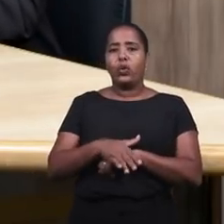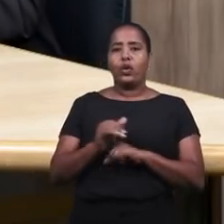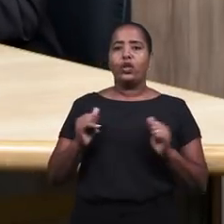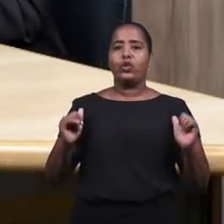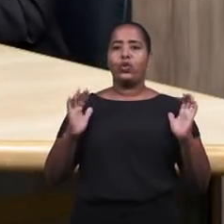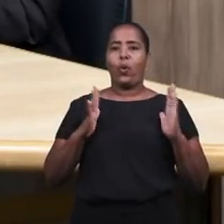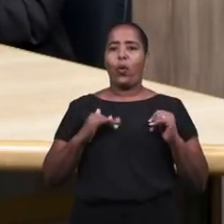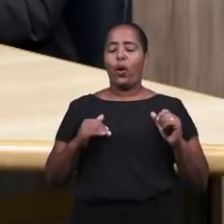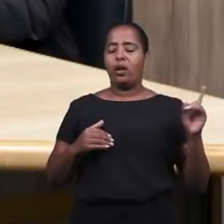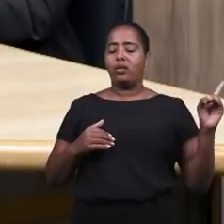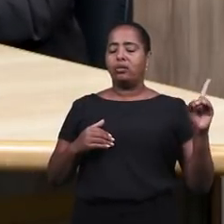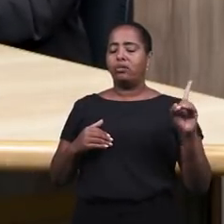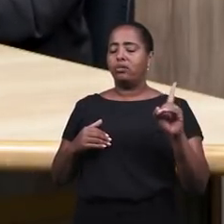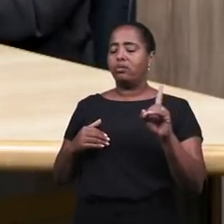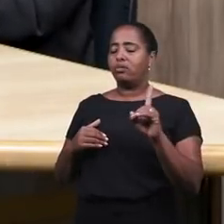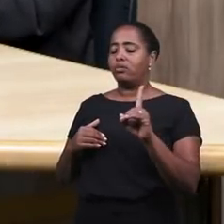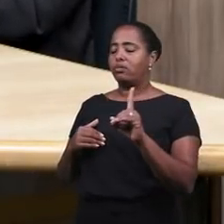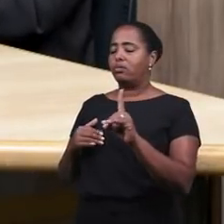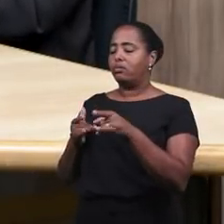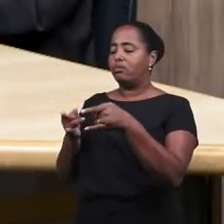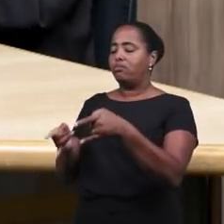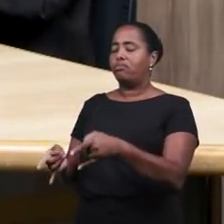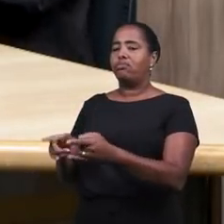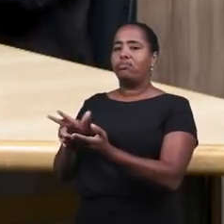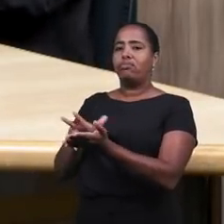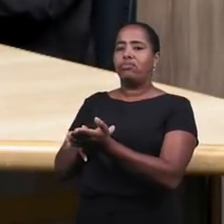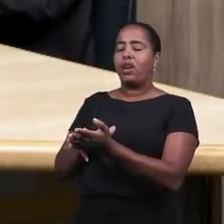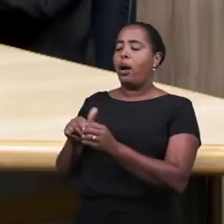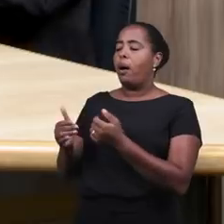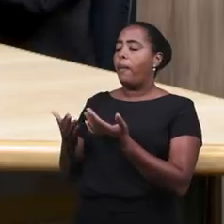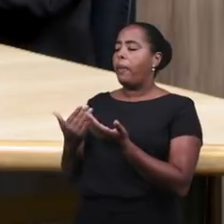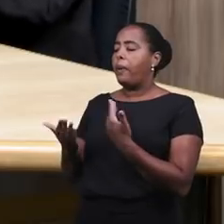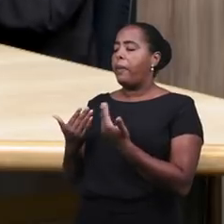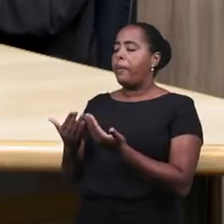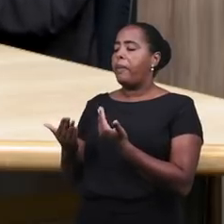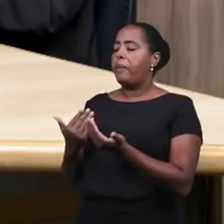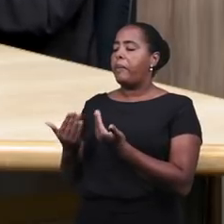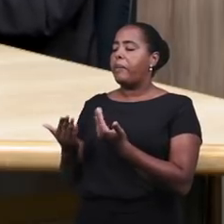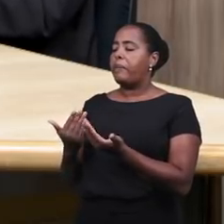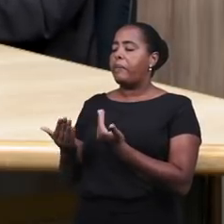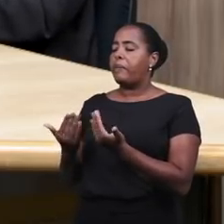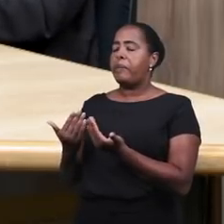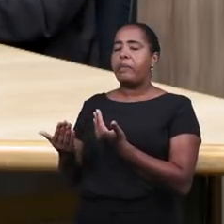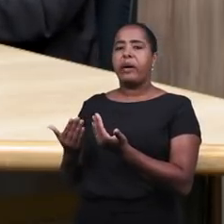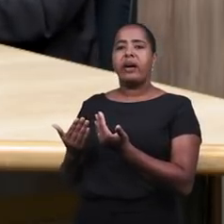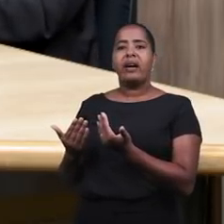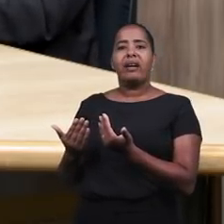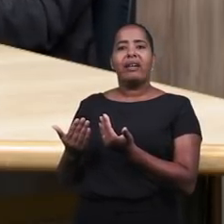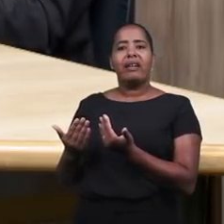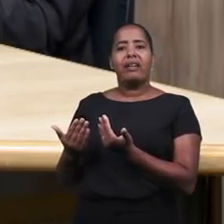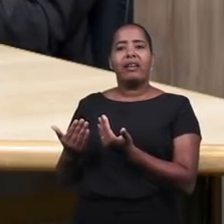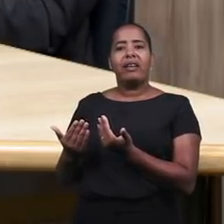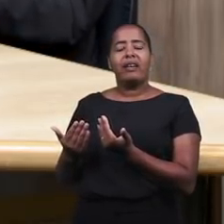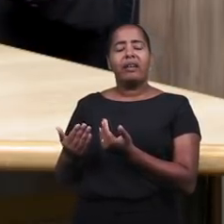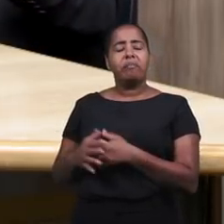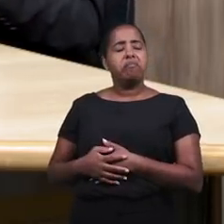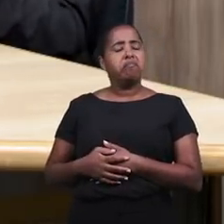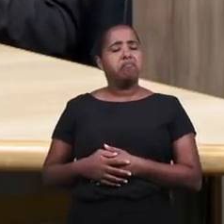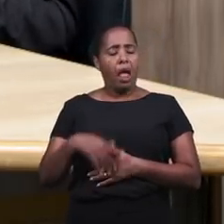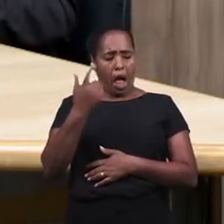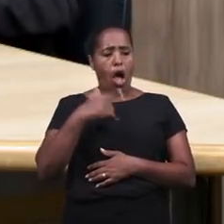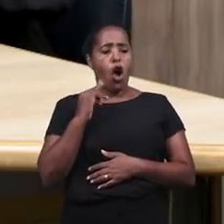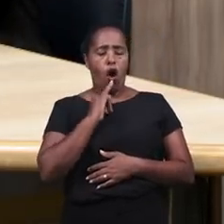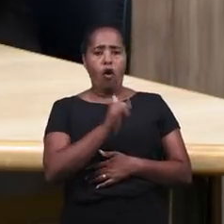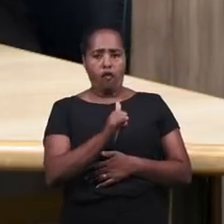ela recebeu a visita de um anjo. Foi lá, conversou com ela, ela não tem uns detalhes, tocou nela. Então. Eu falei